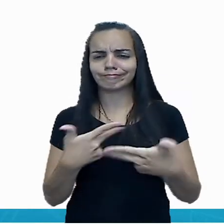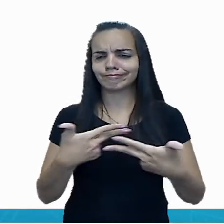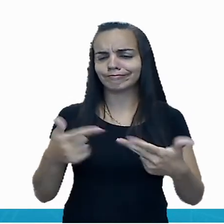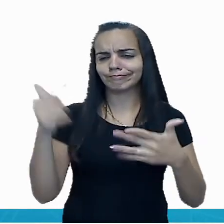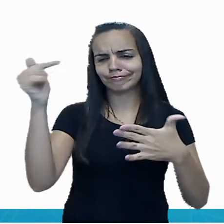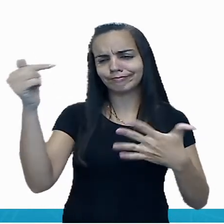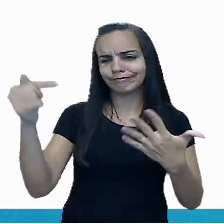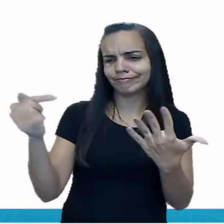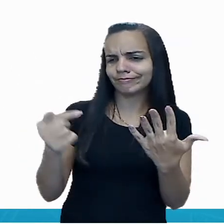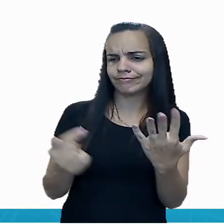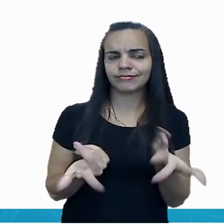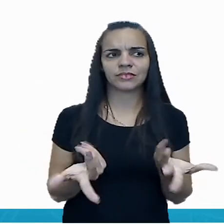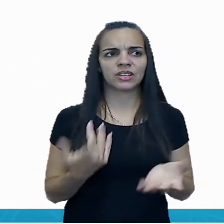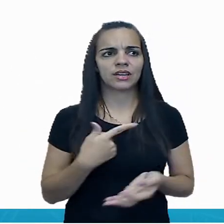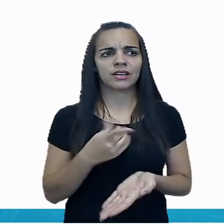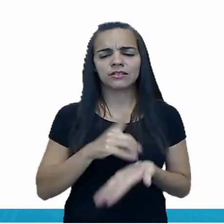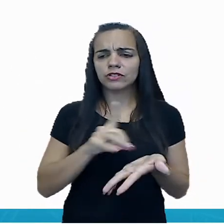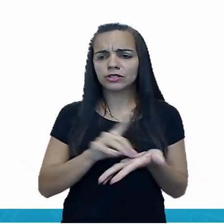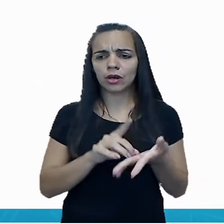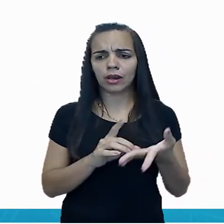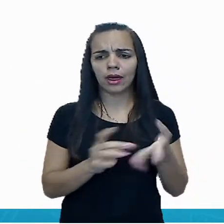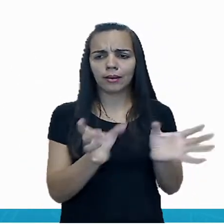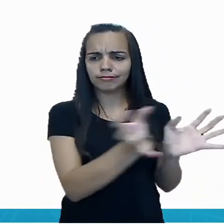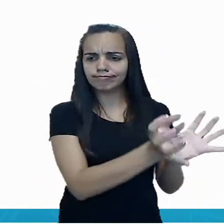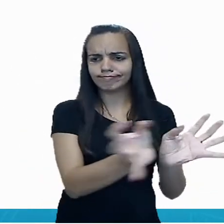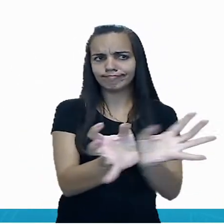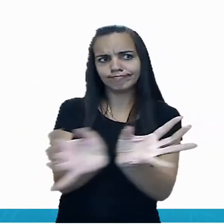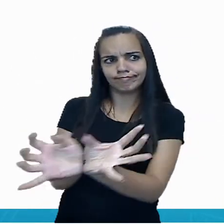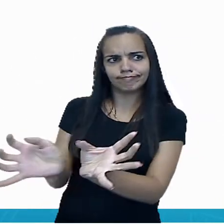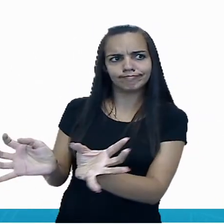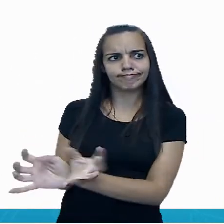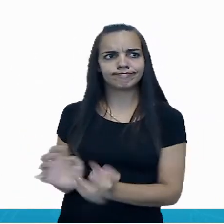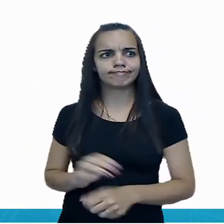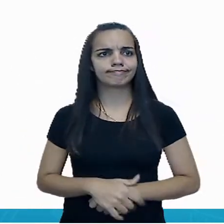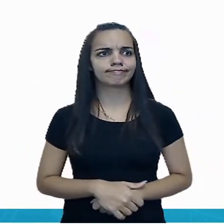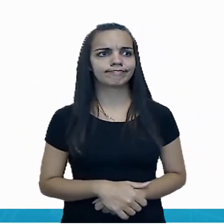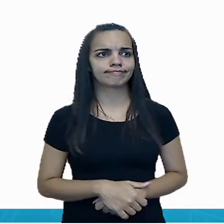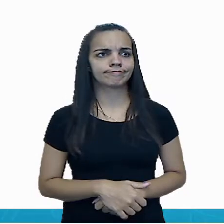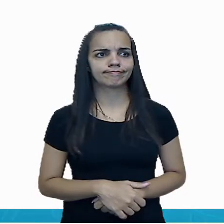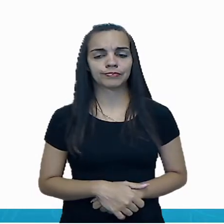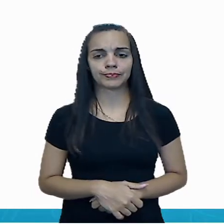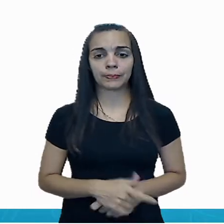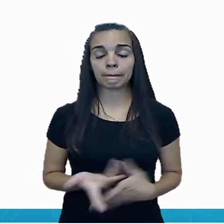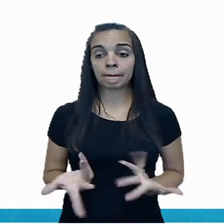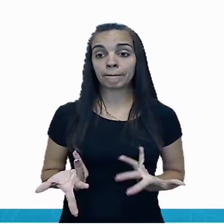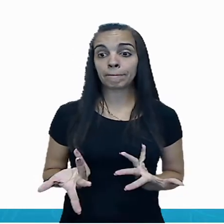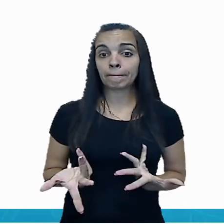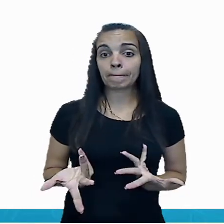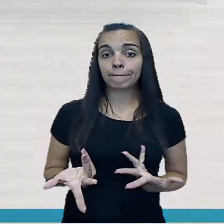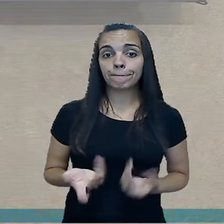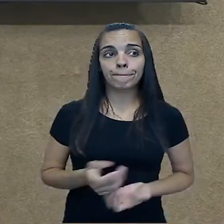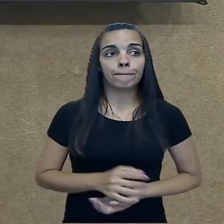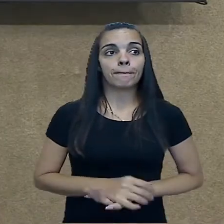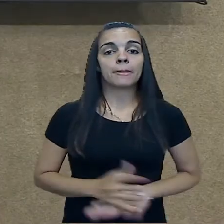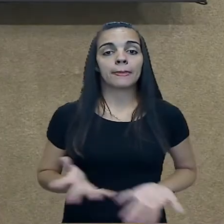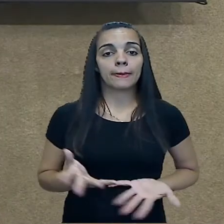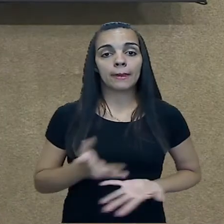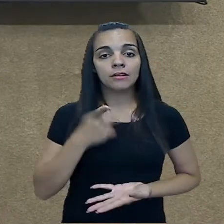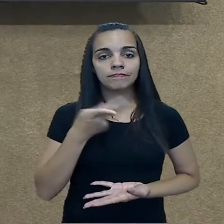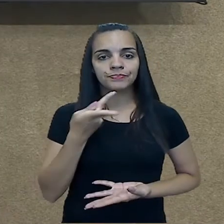até dicionário de profissionais aí que trabalham, né, com termos da saúde.